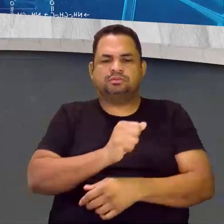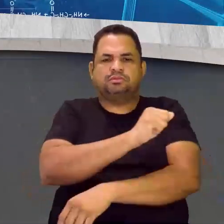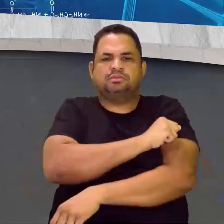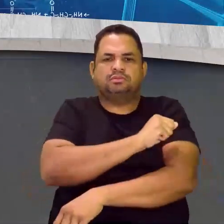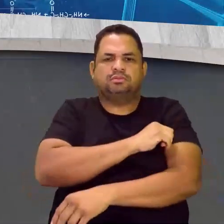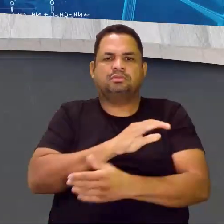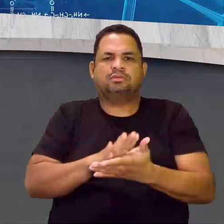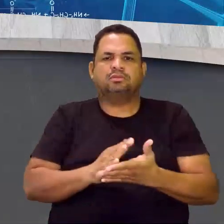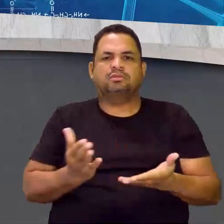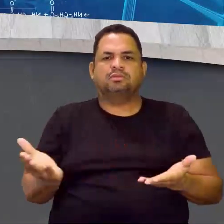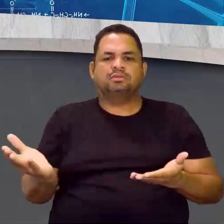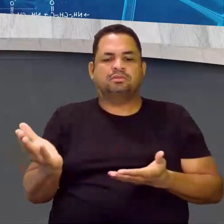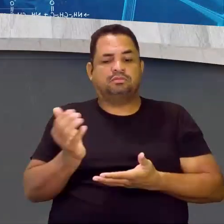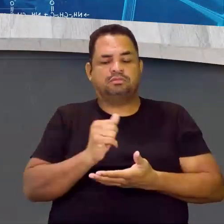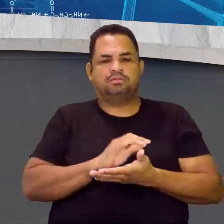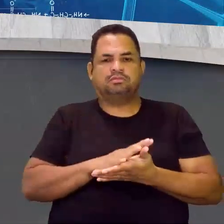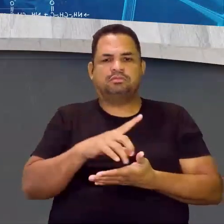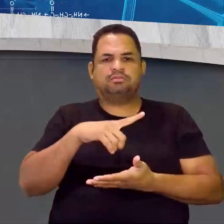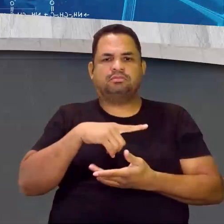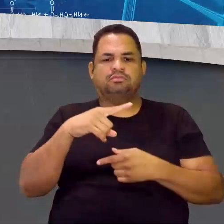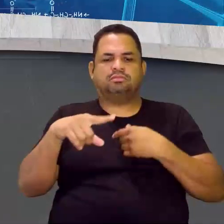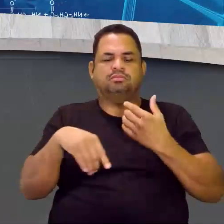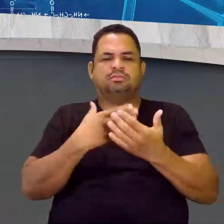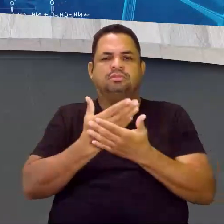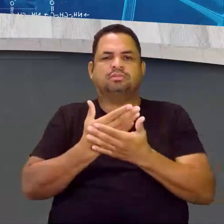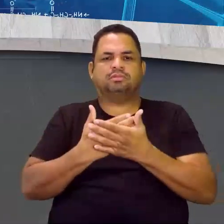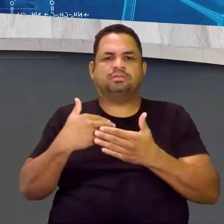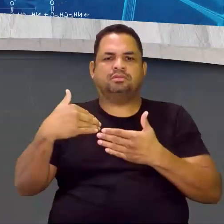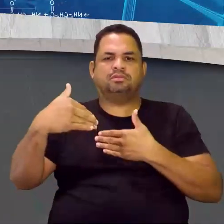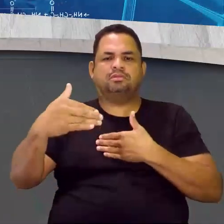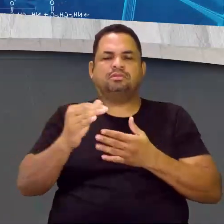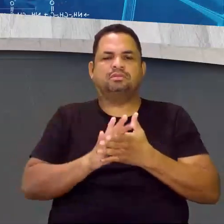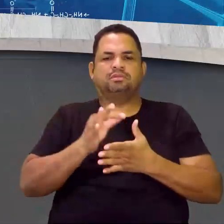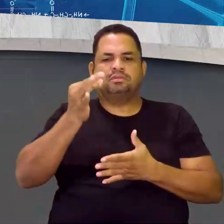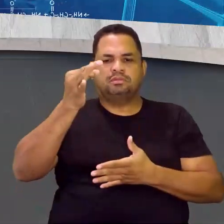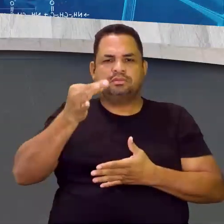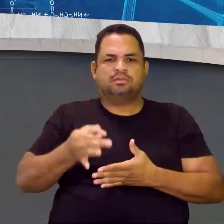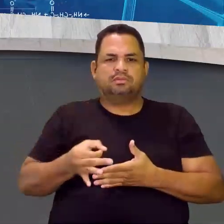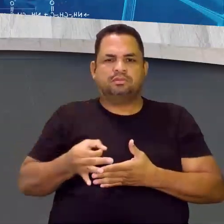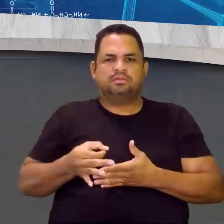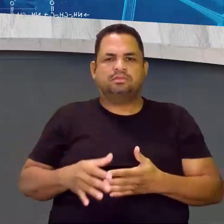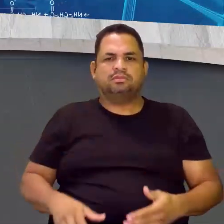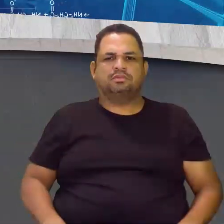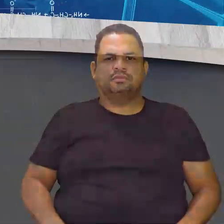Então, vamos lá, porque teremos mais aula pela frente ainda, tá certo?